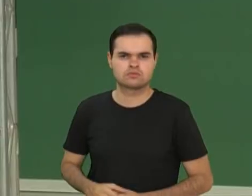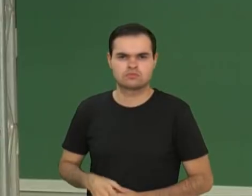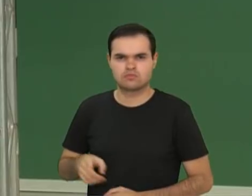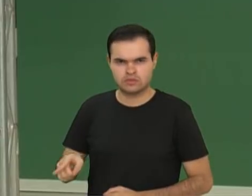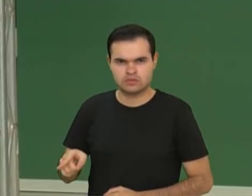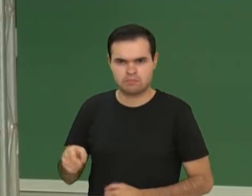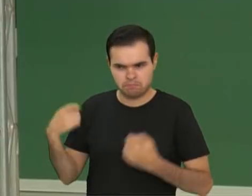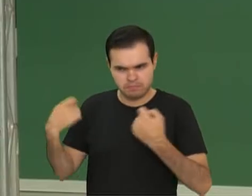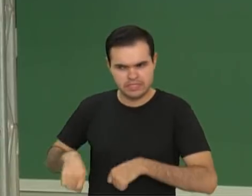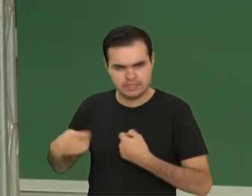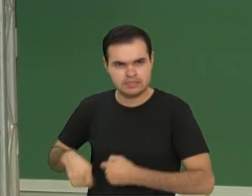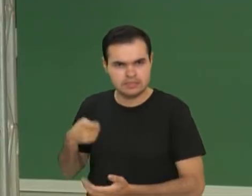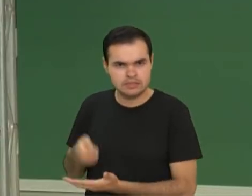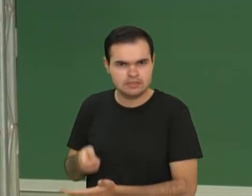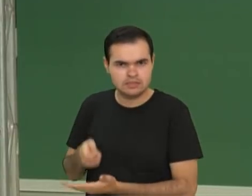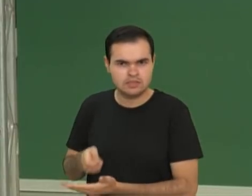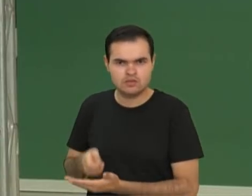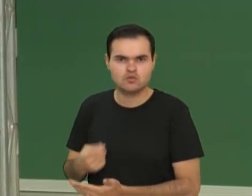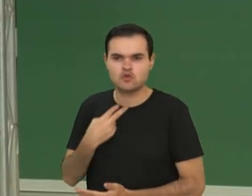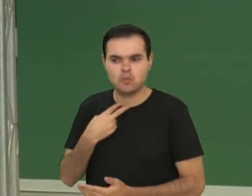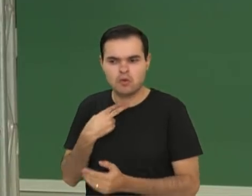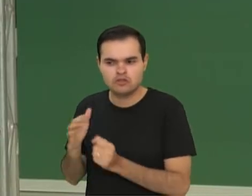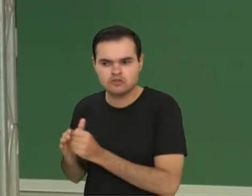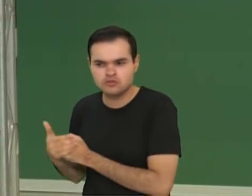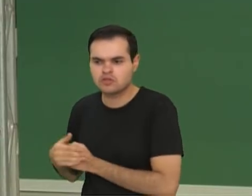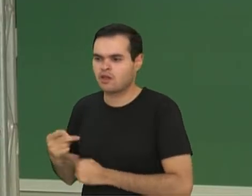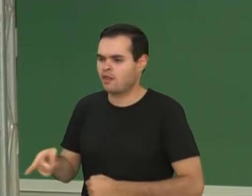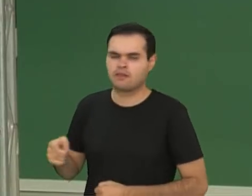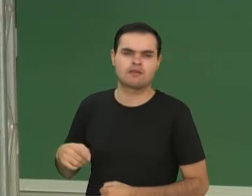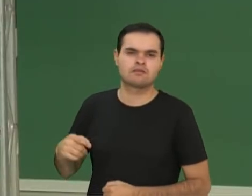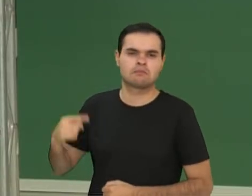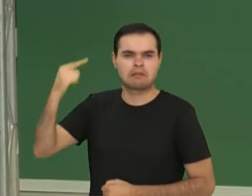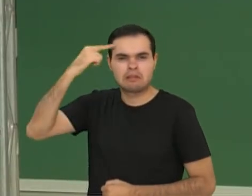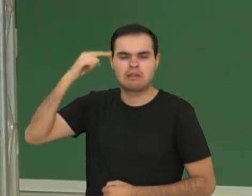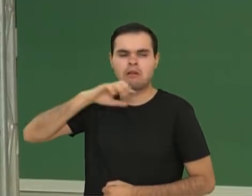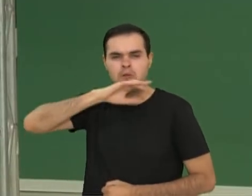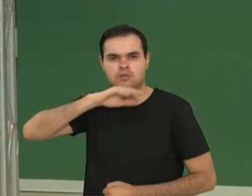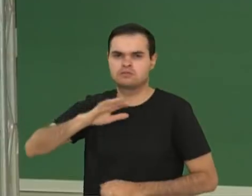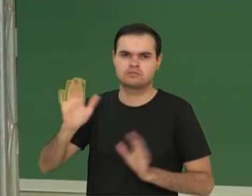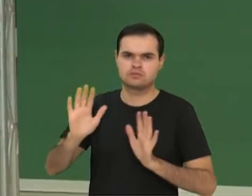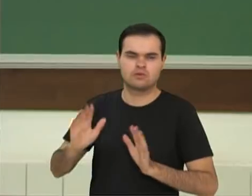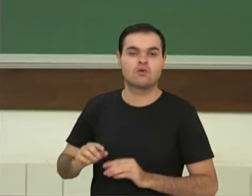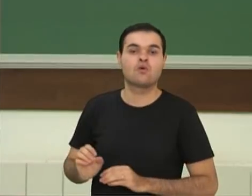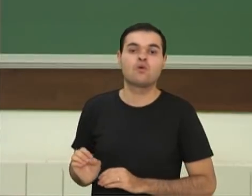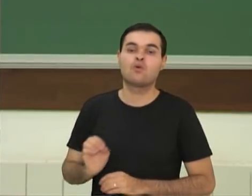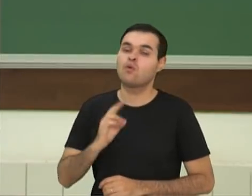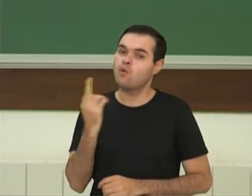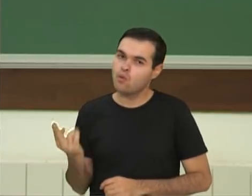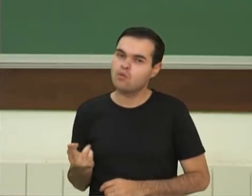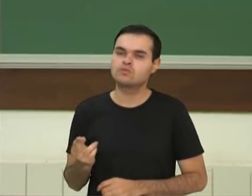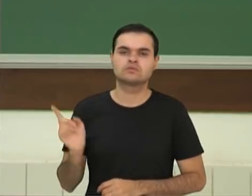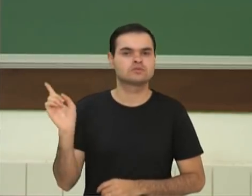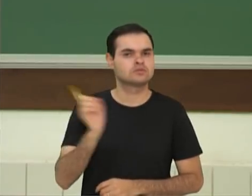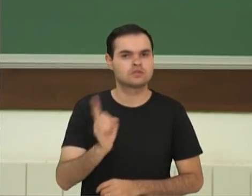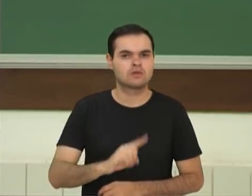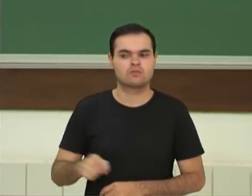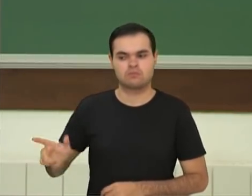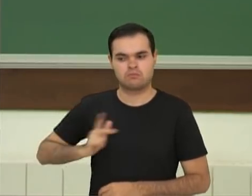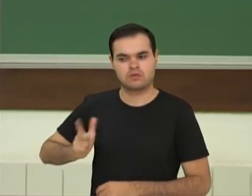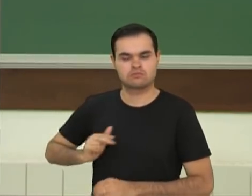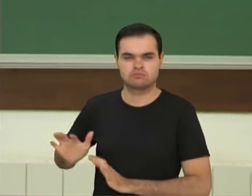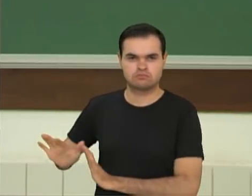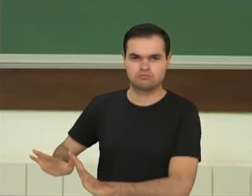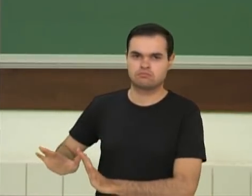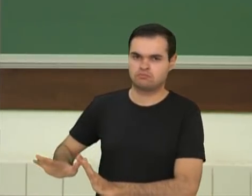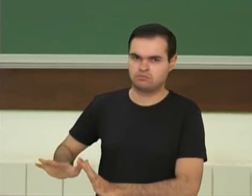ela tem que mostrar, que ela não pode achar ruim ser registrado esse momento? Você acha que não, que a vida